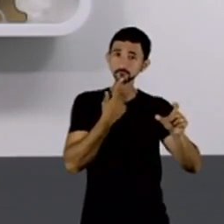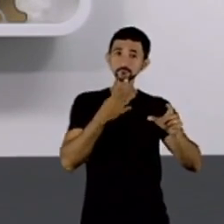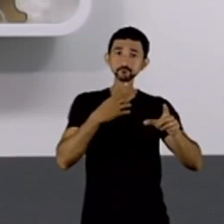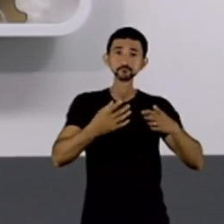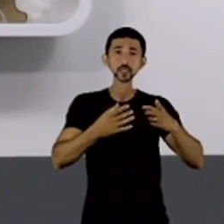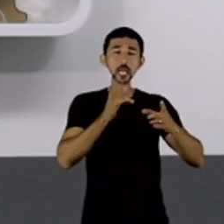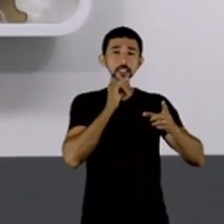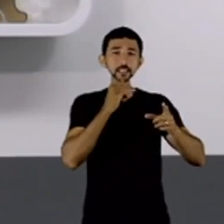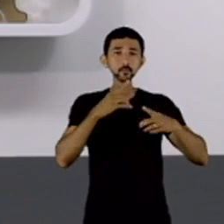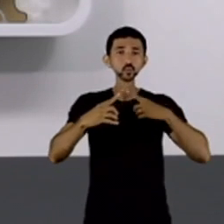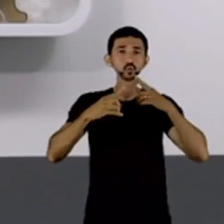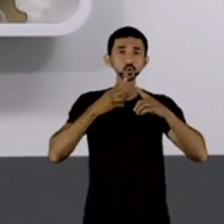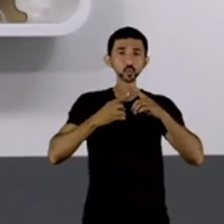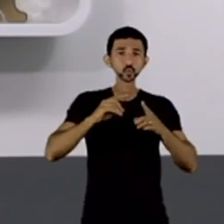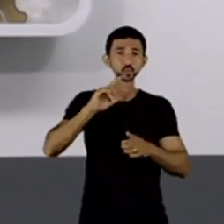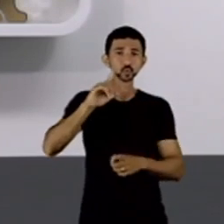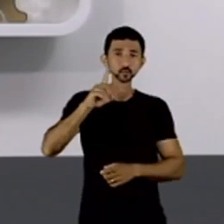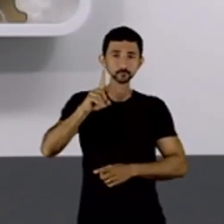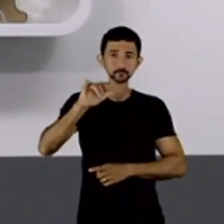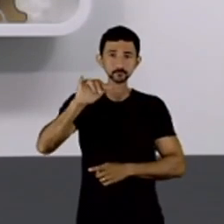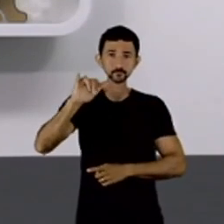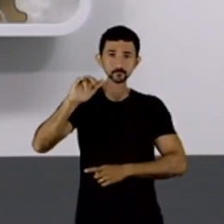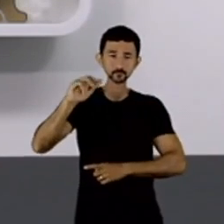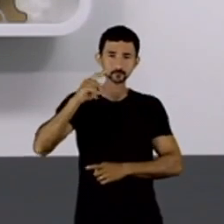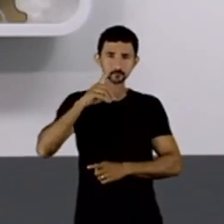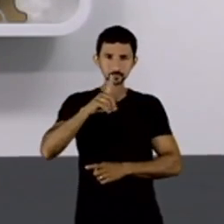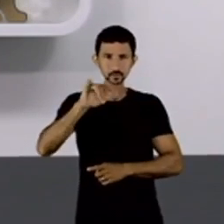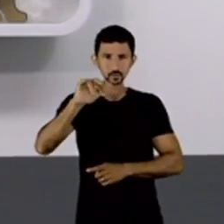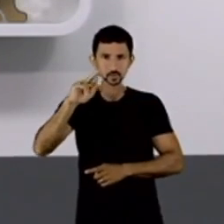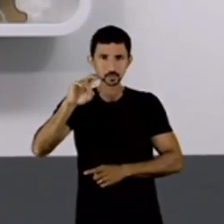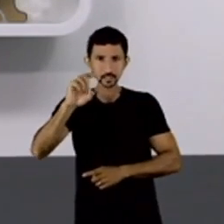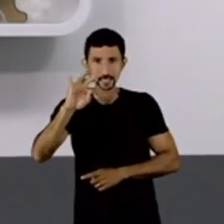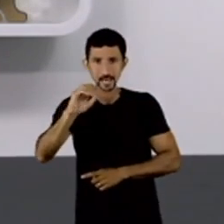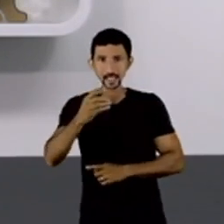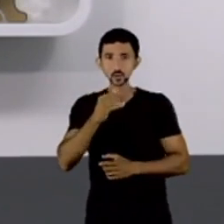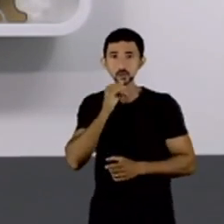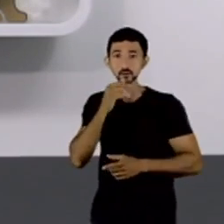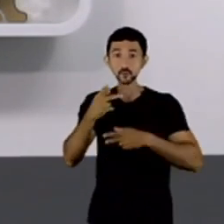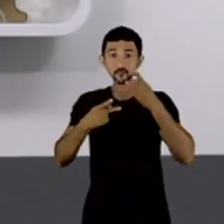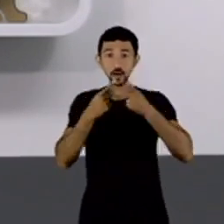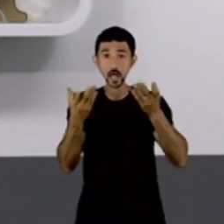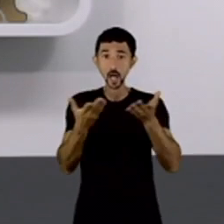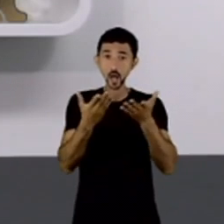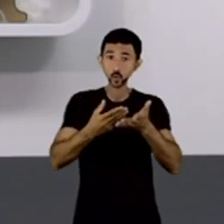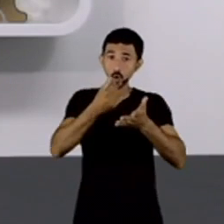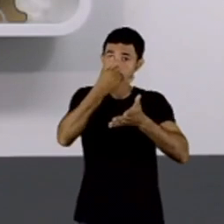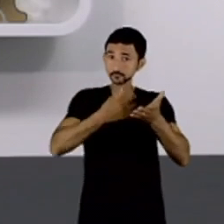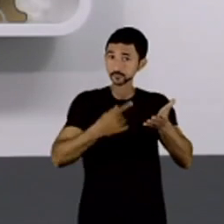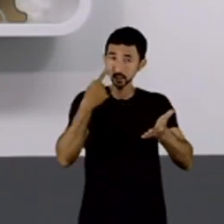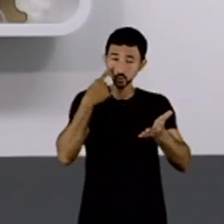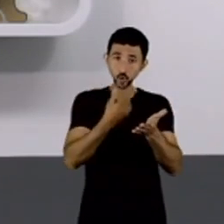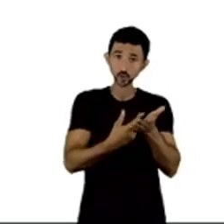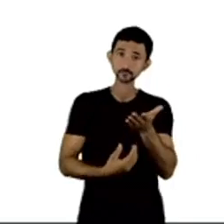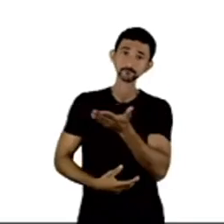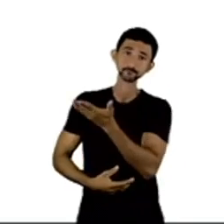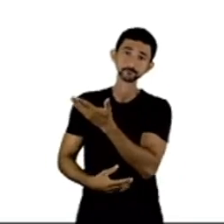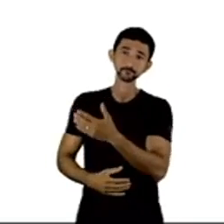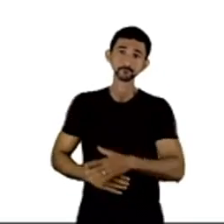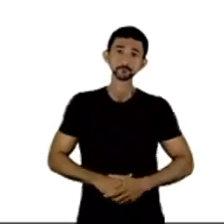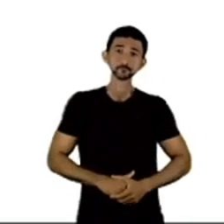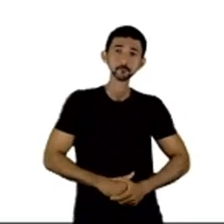um exemplo de discurso direto. É o que acontece nas falas que eu te mostro agora na tela. Vem